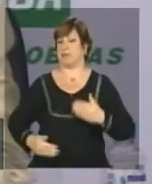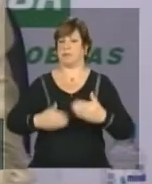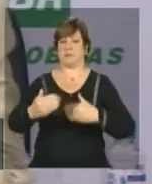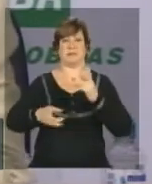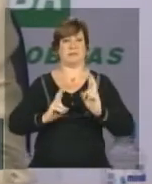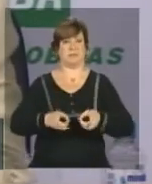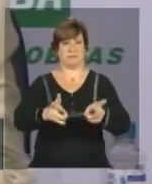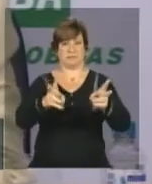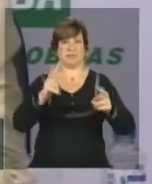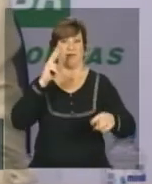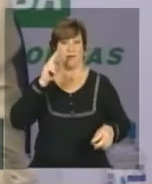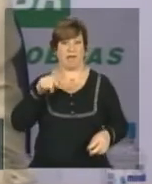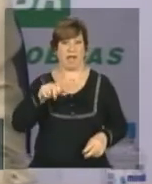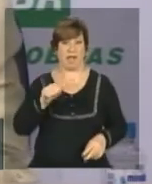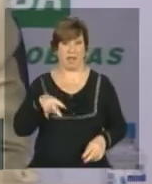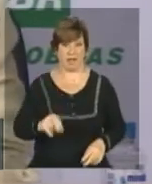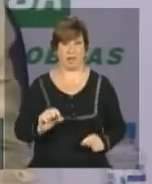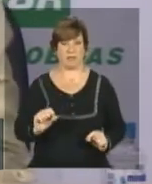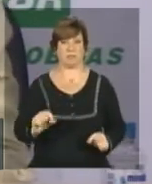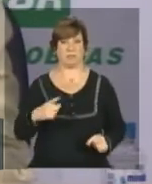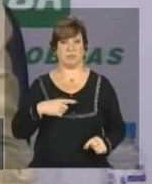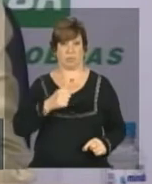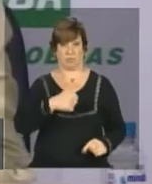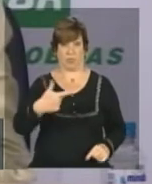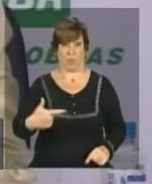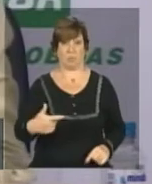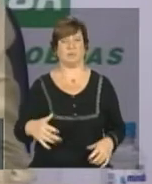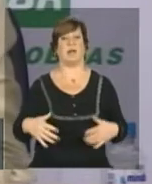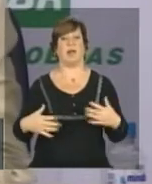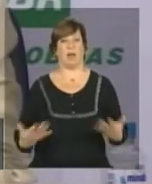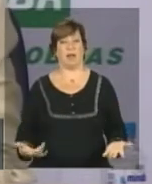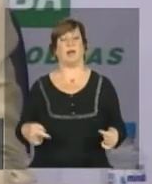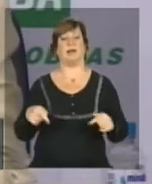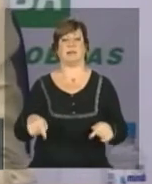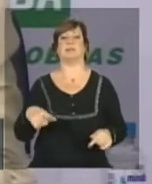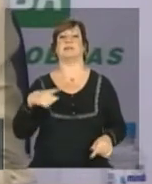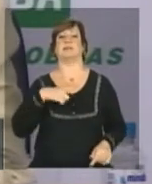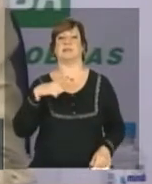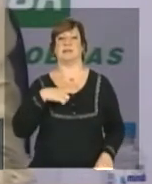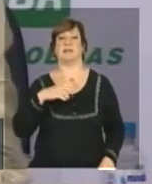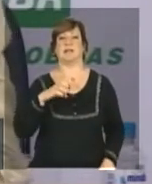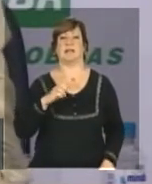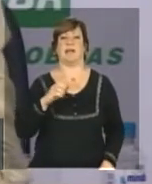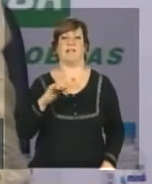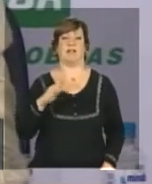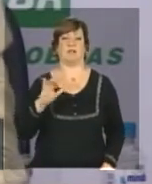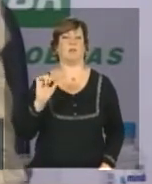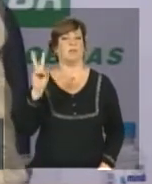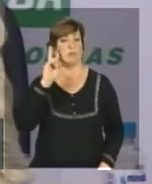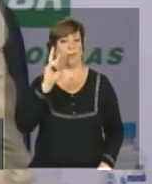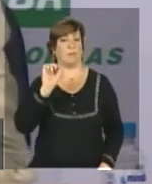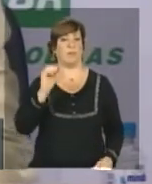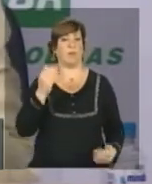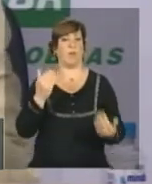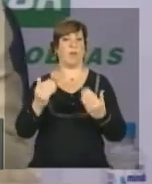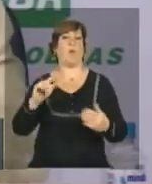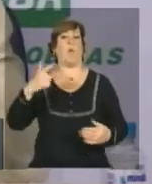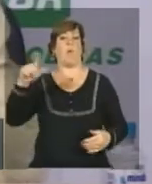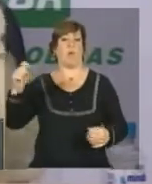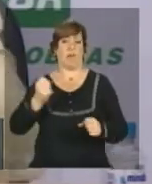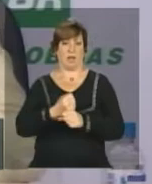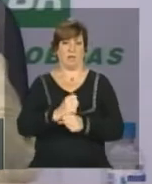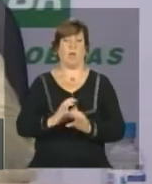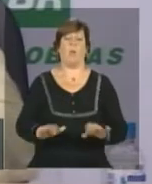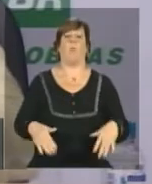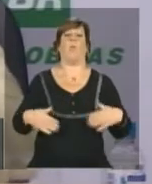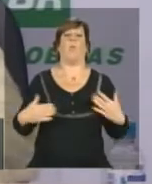olhando o plano do ano, o 12, logicamente que isso tem um efeito sobre os outros anos. Quando é